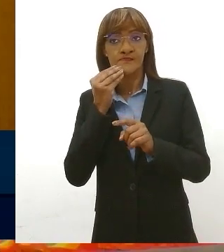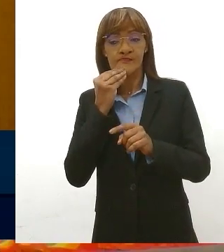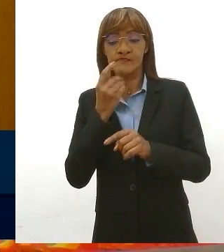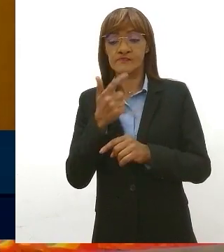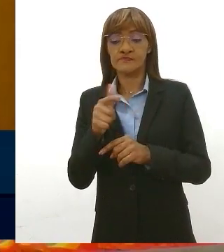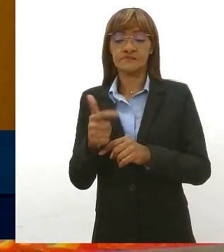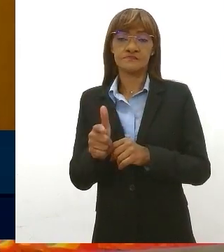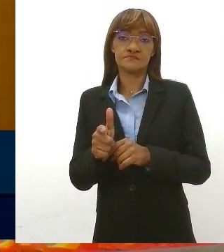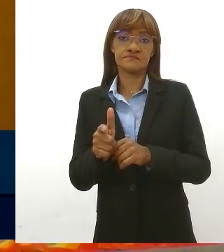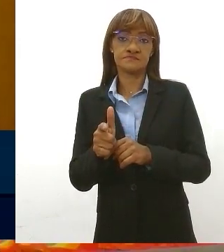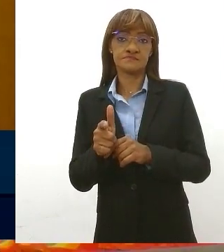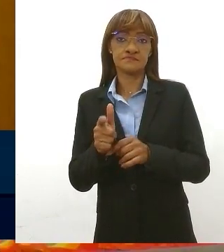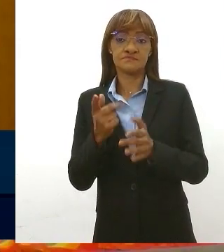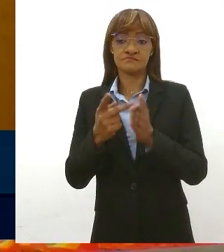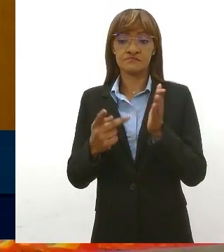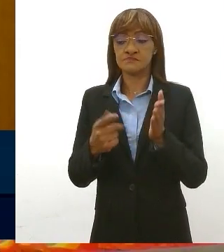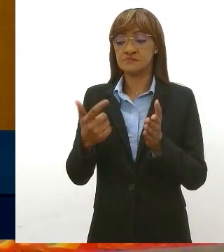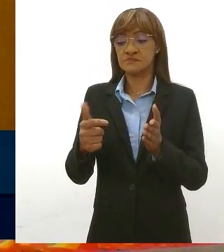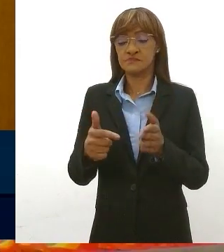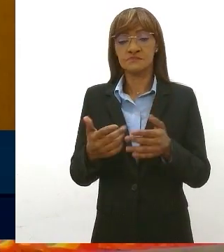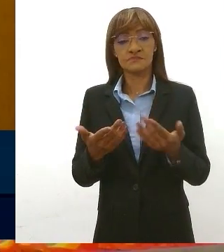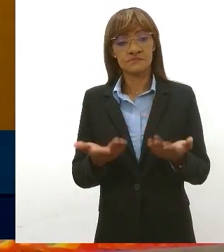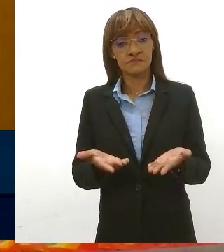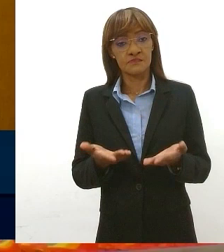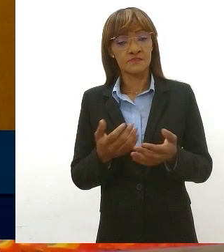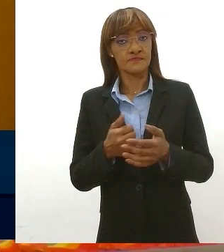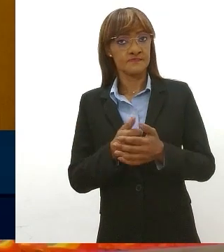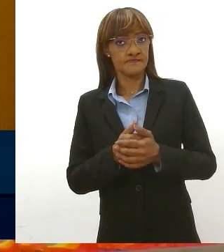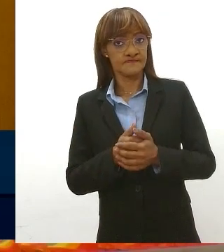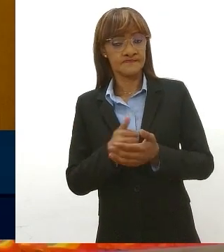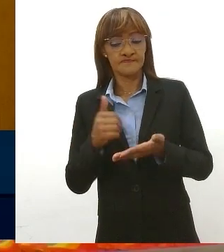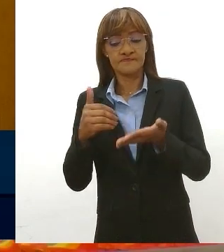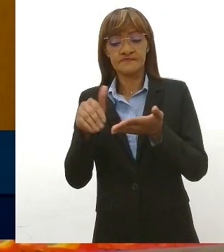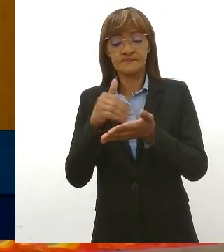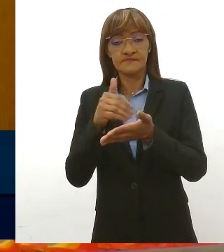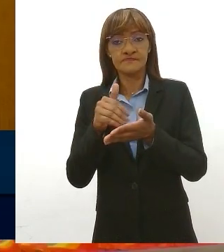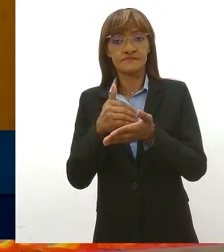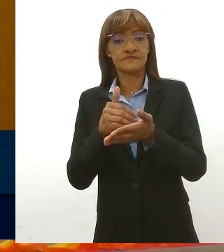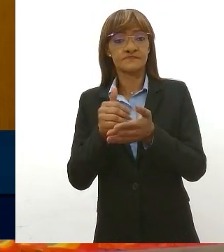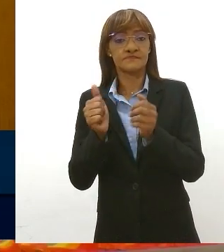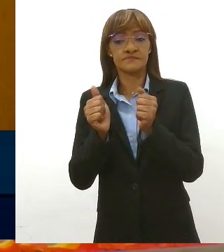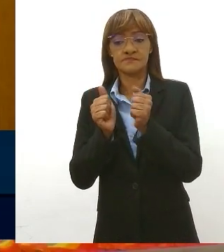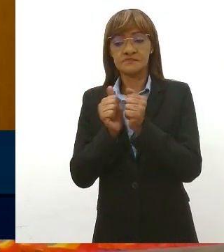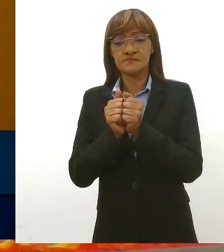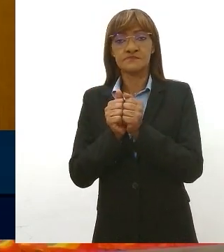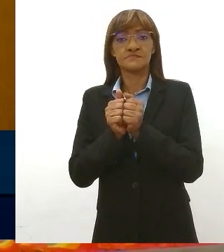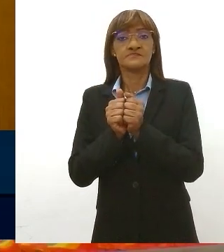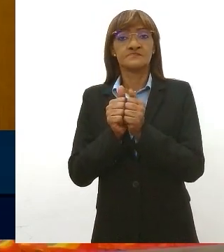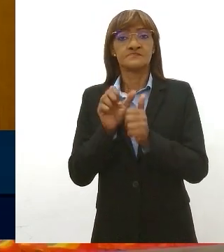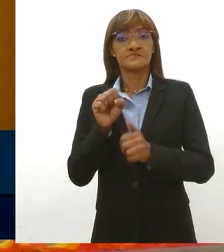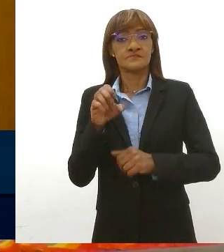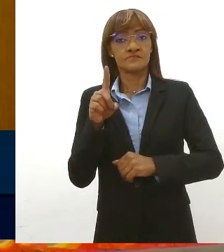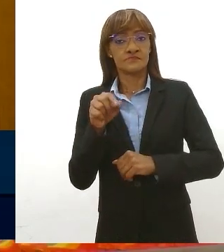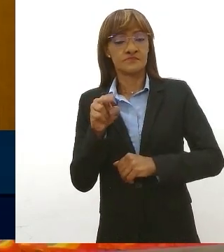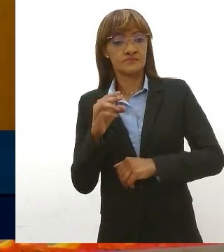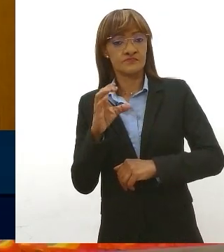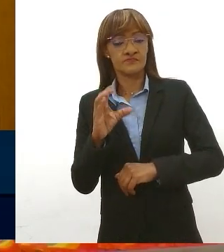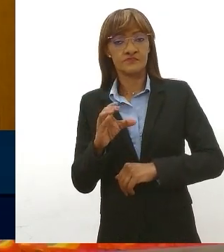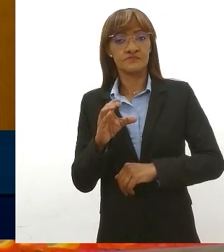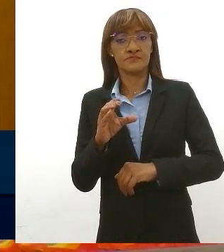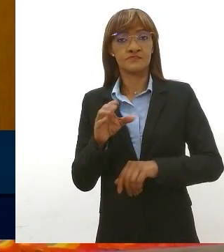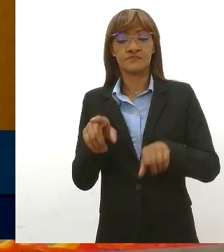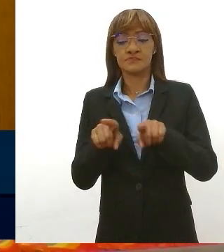né, precisa trabalhar em parceria com a Secretaria de Segurança Pública, com a Secretaria